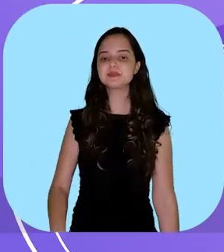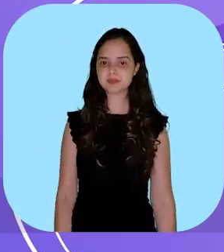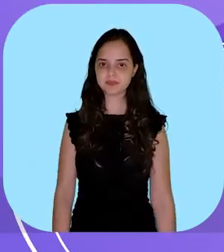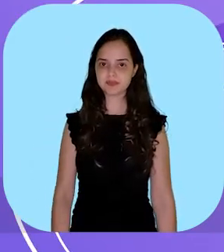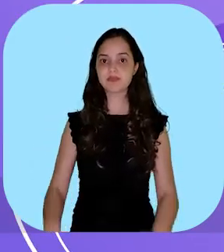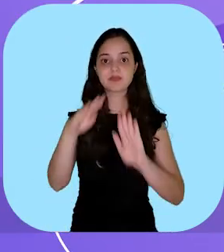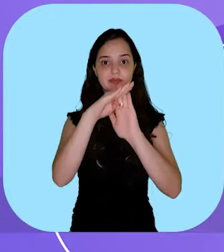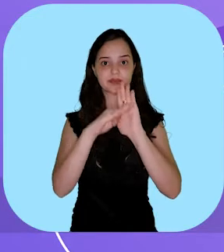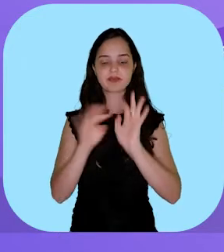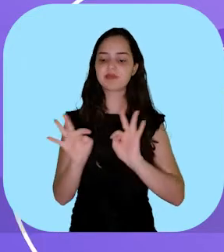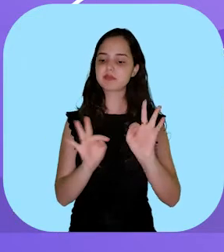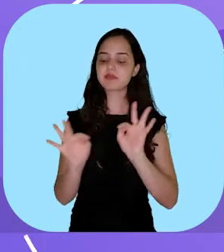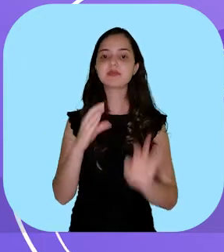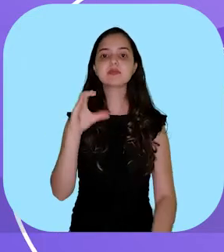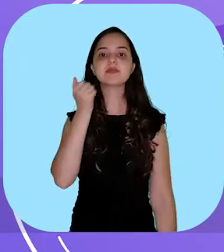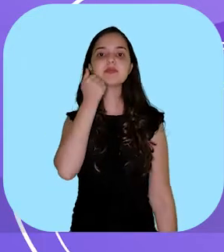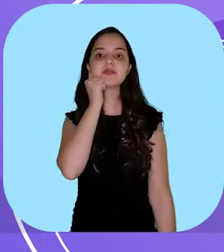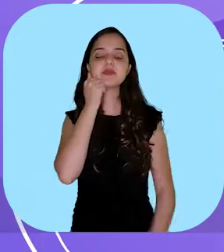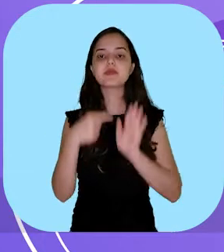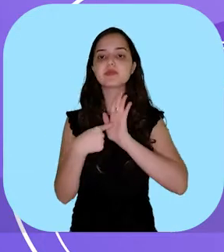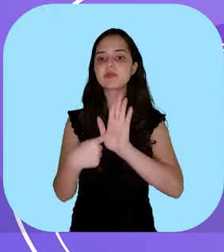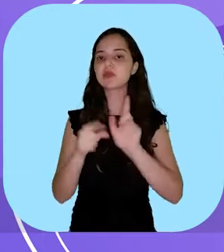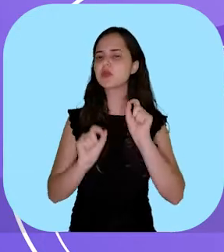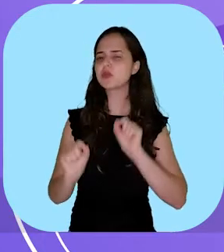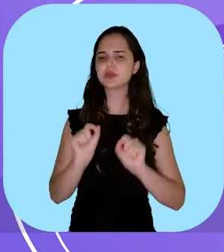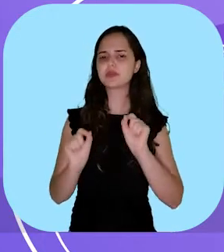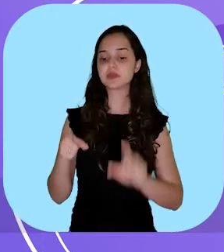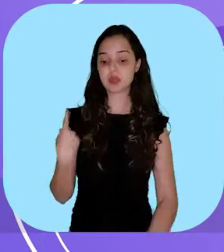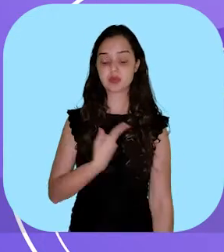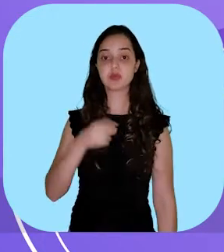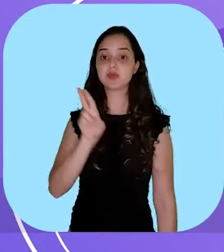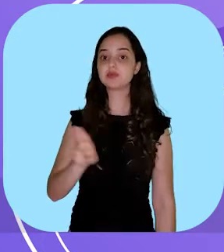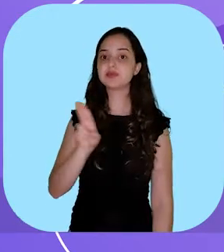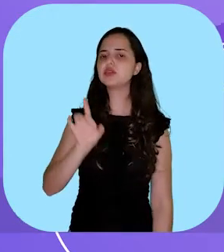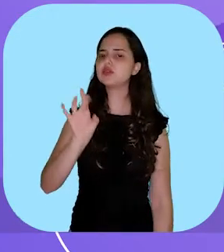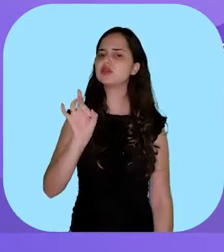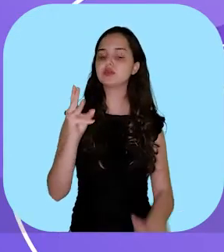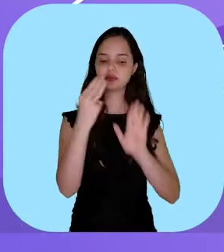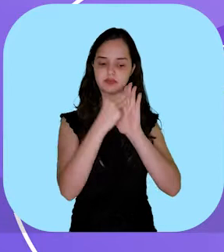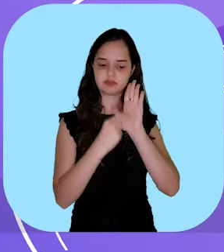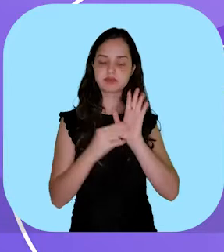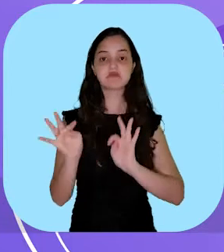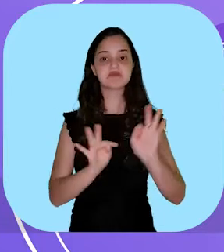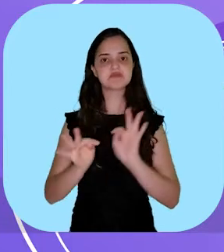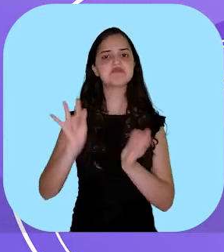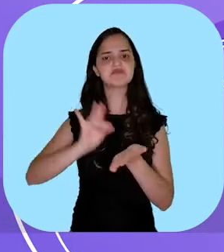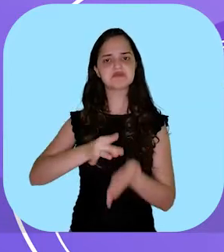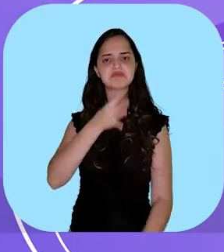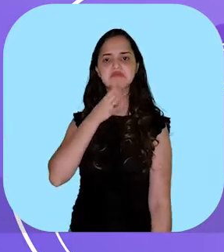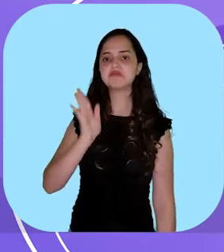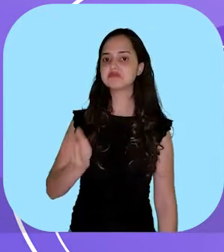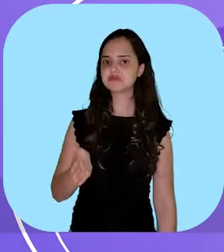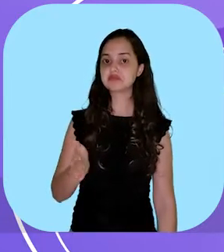científicos. Os princípios técnicos científicos apontam que devemos usar somente métodos e técnicas